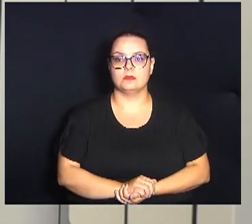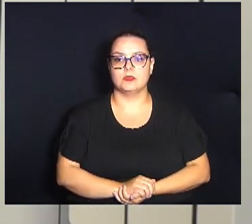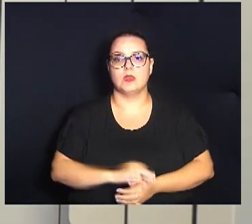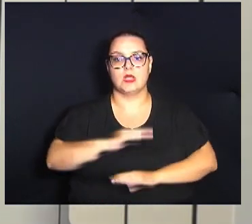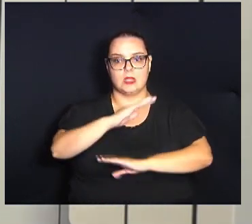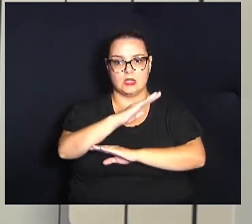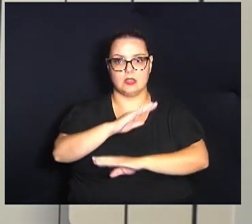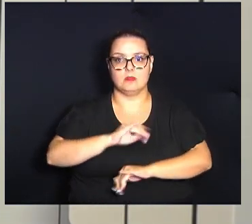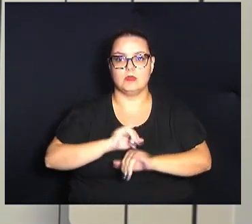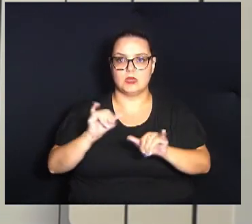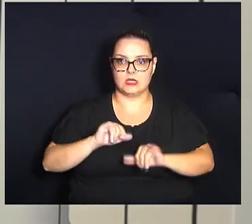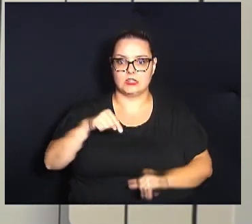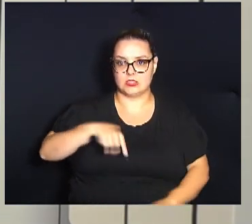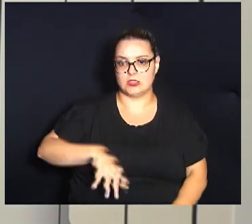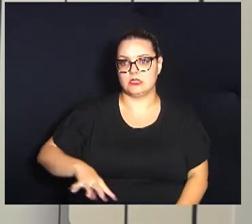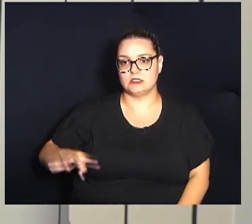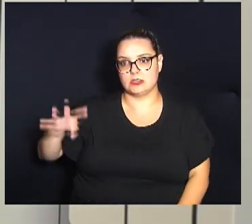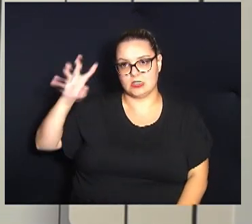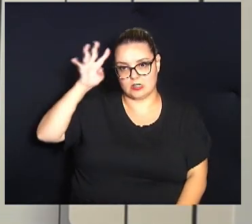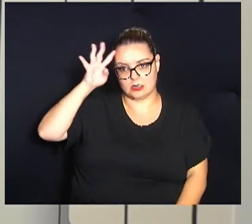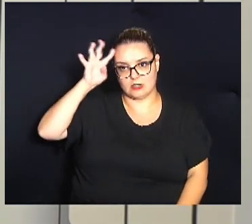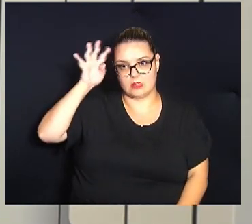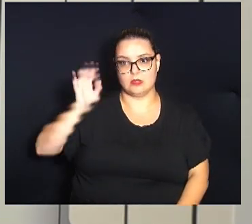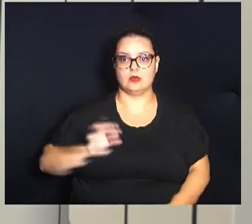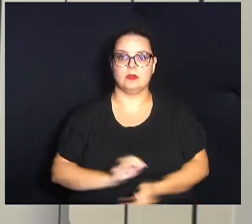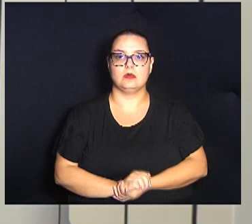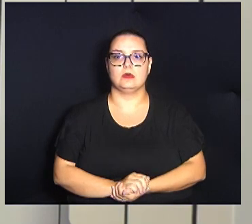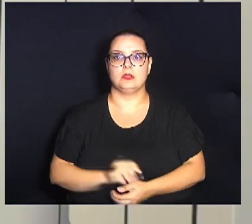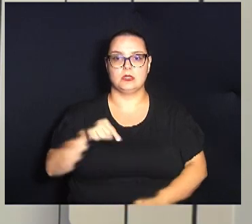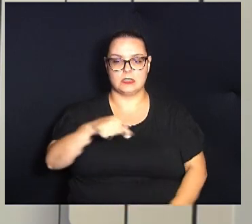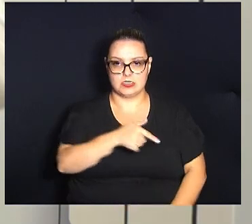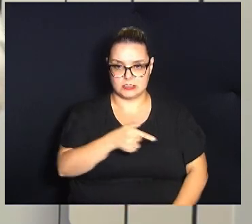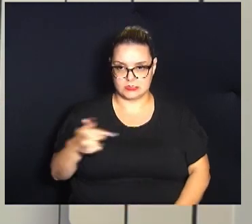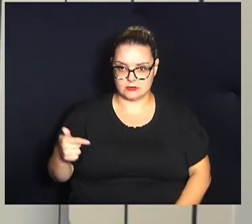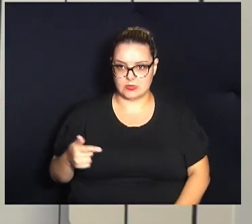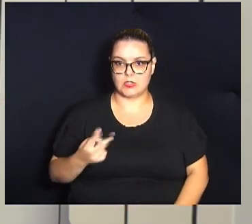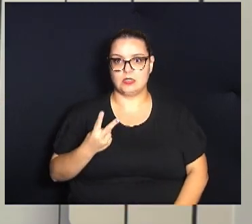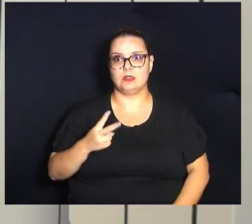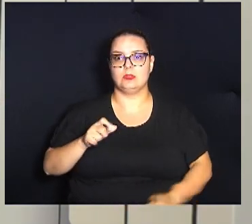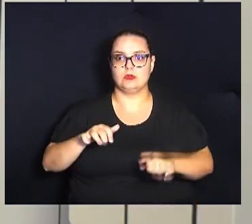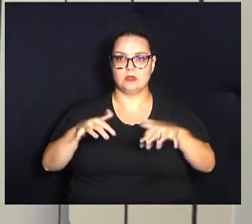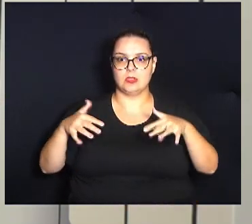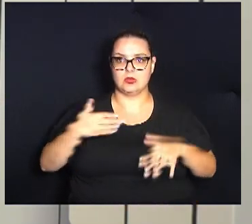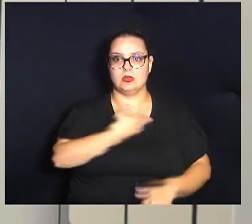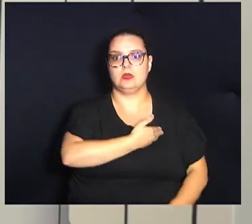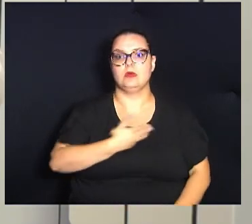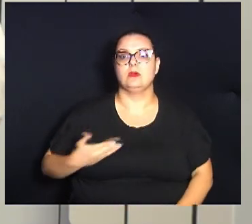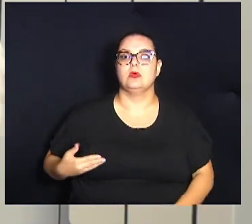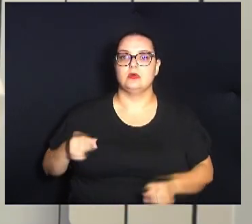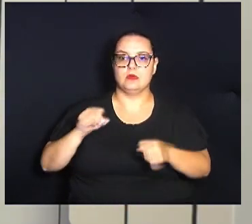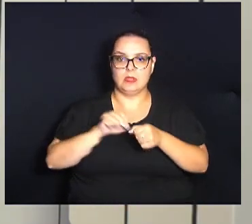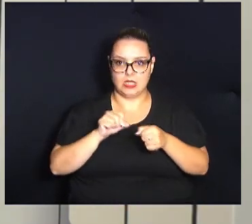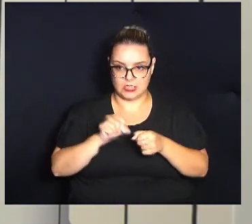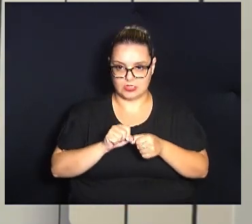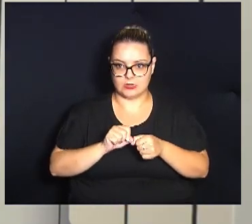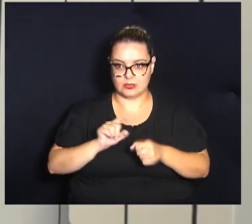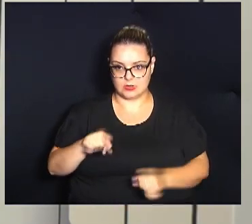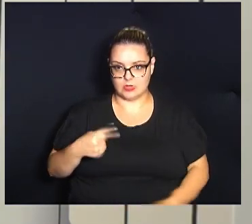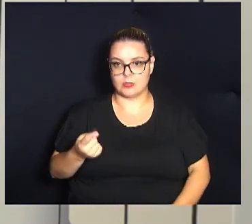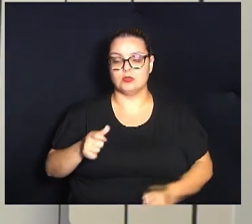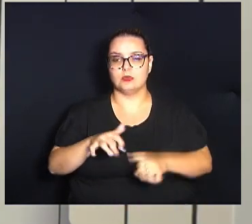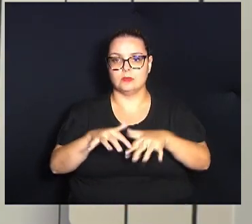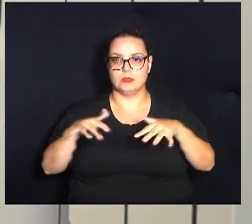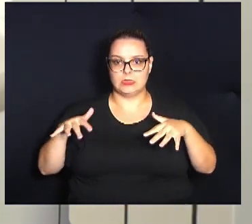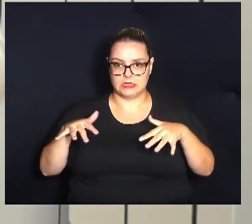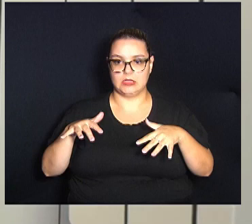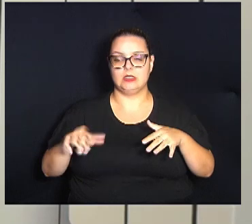nesta quarta-feira. E olha só, nesta semana, 2 audiências públicas foram realizadas em seguida no plenário.